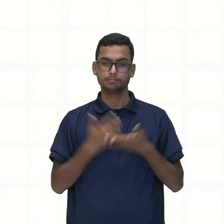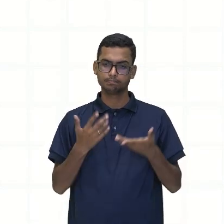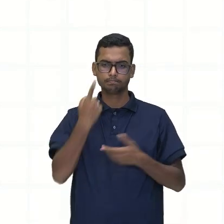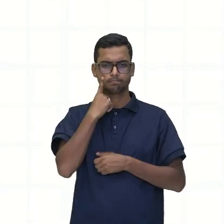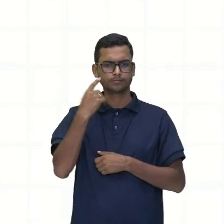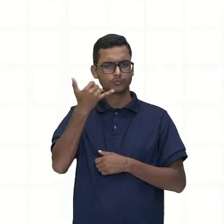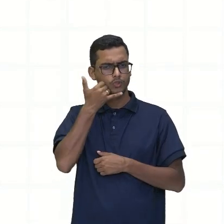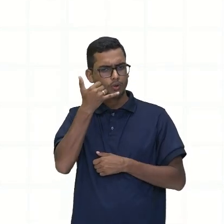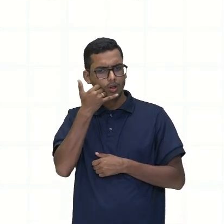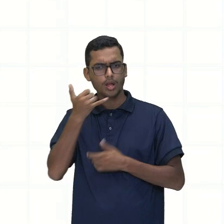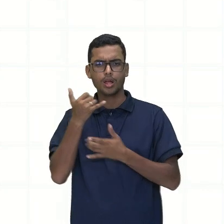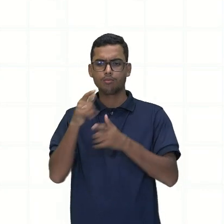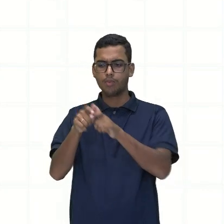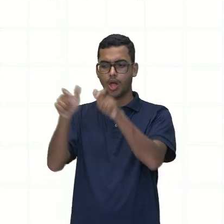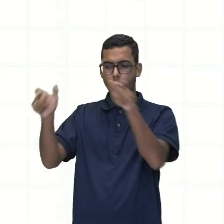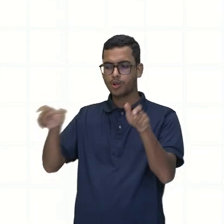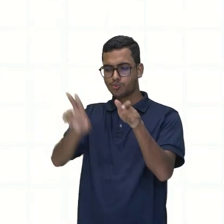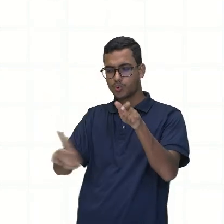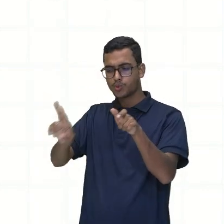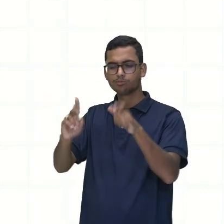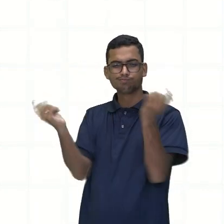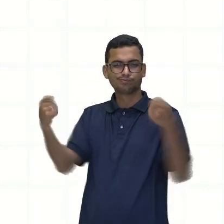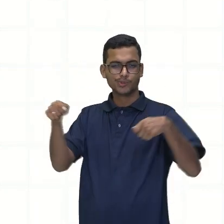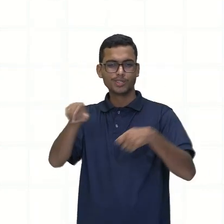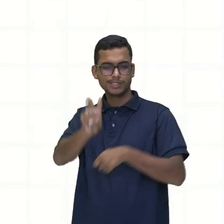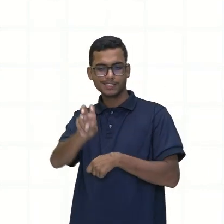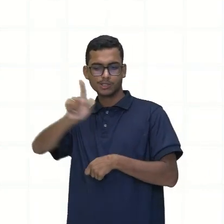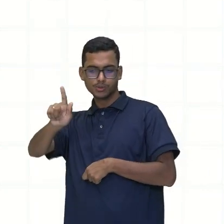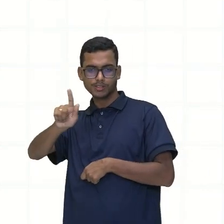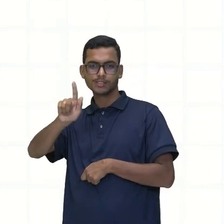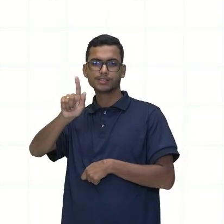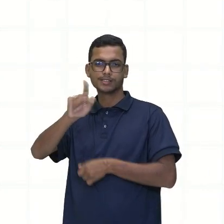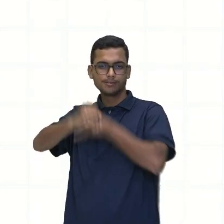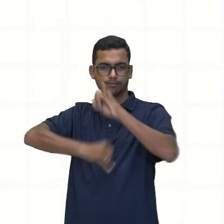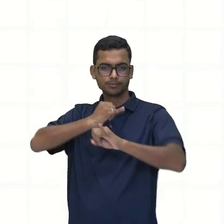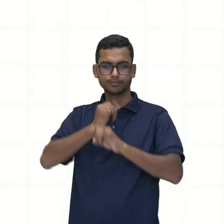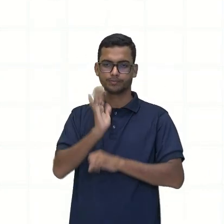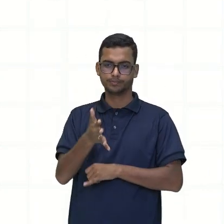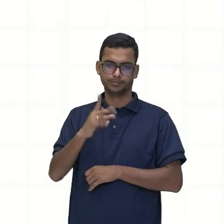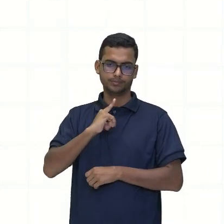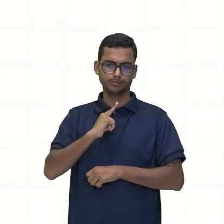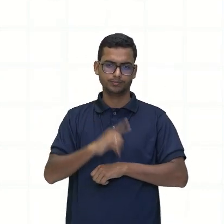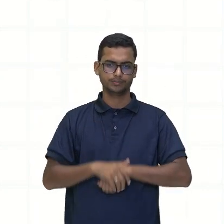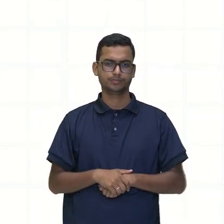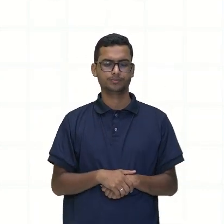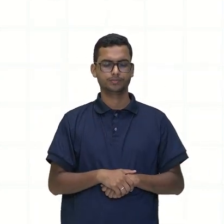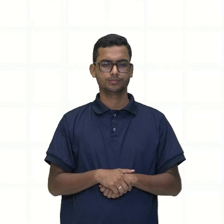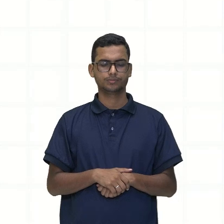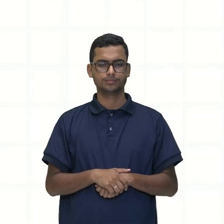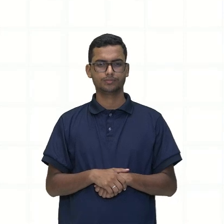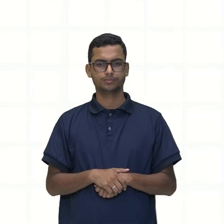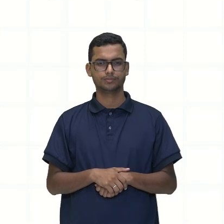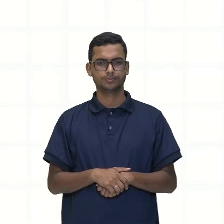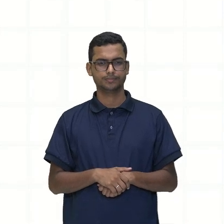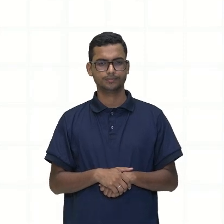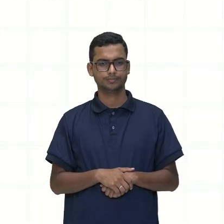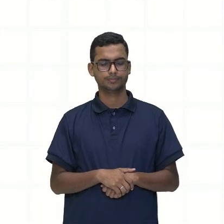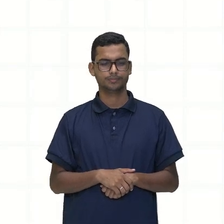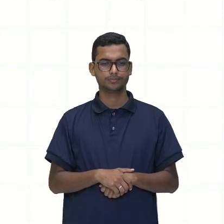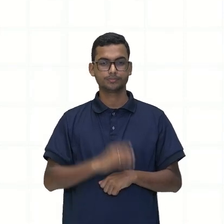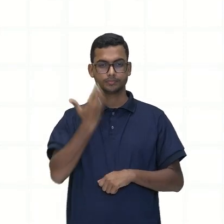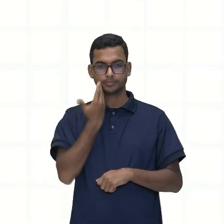de vocês já tem essa possibilidade de ter o 5G, não é verdade? Então, esse foi o